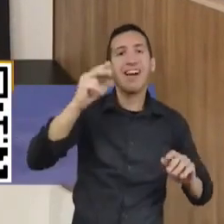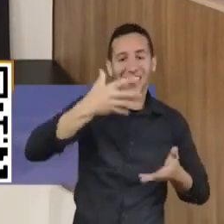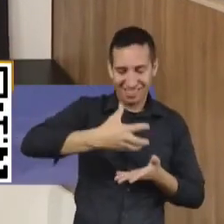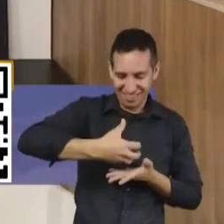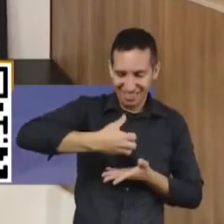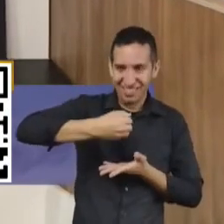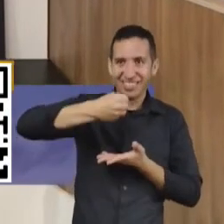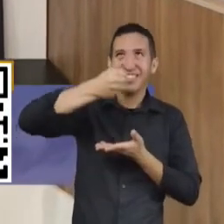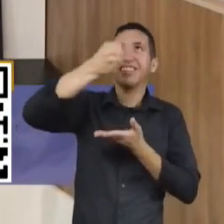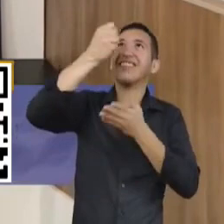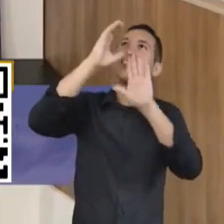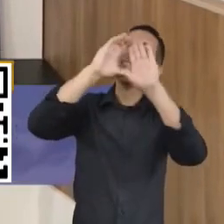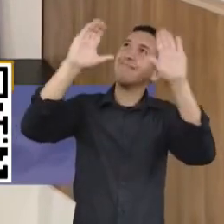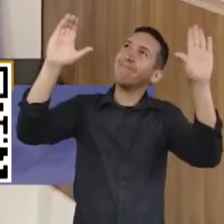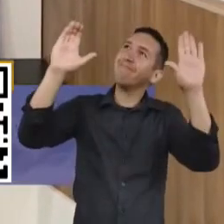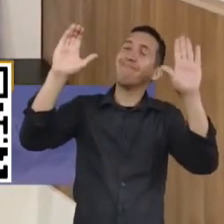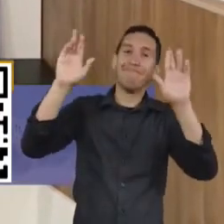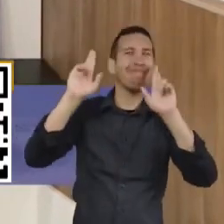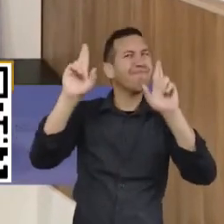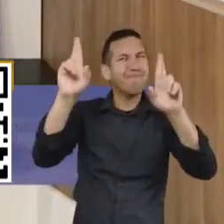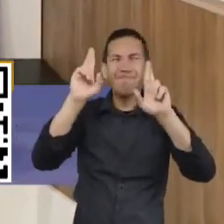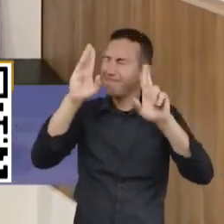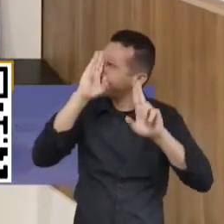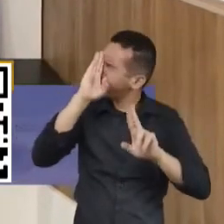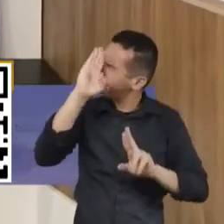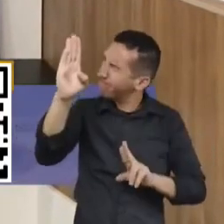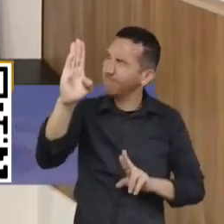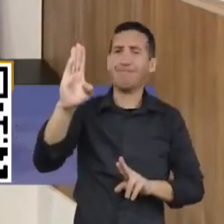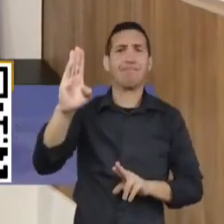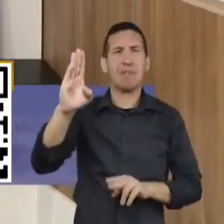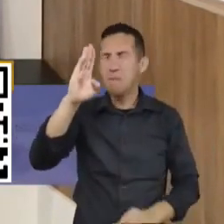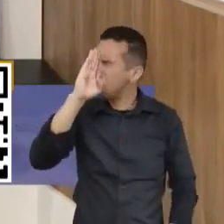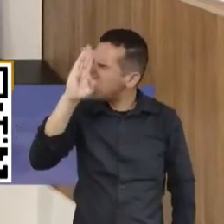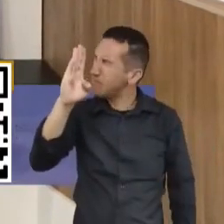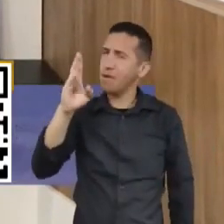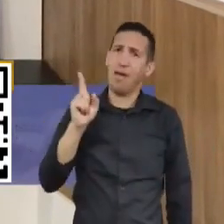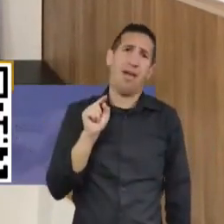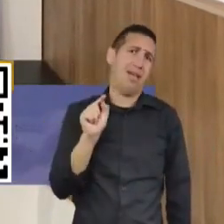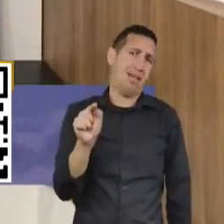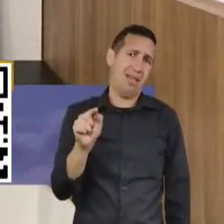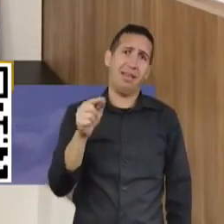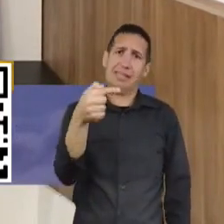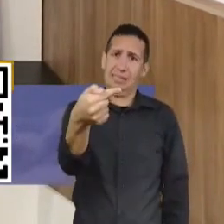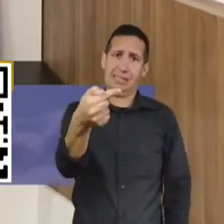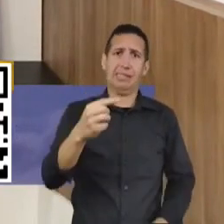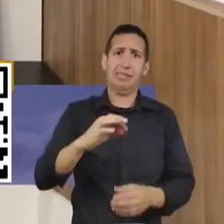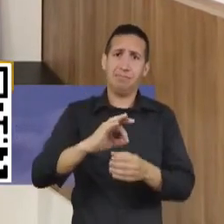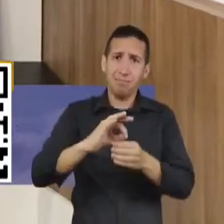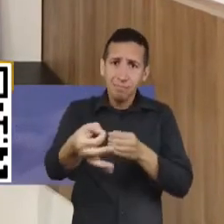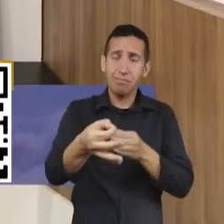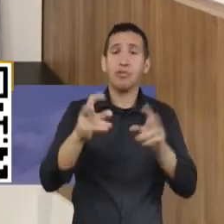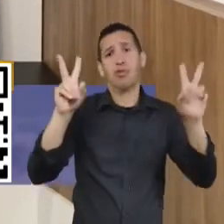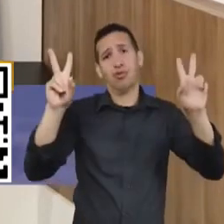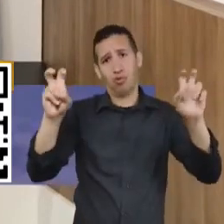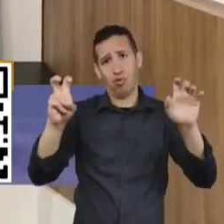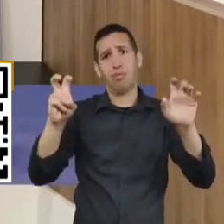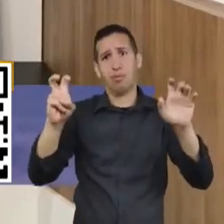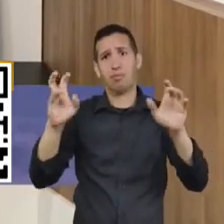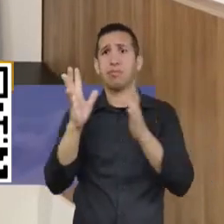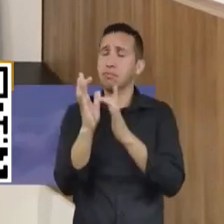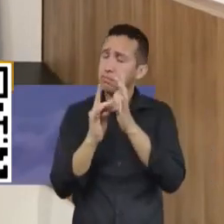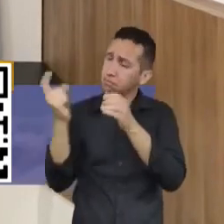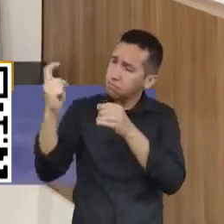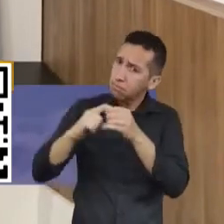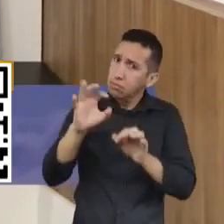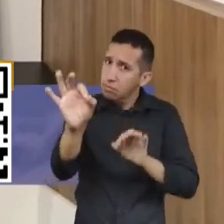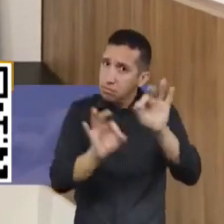o sétimo selo é a nossa grande esperança o sétimo selo é nossa maior Esperança ele está relacionado com a volta de Cristo